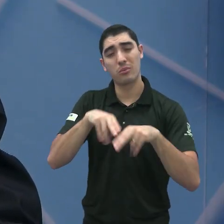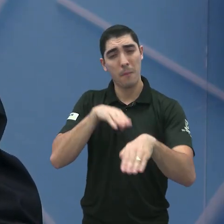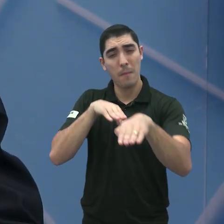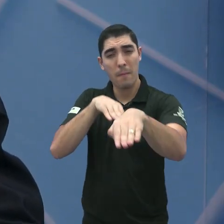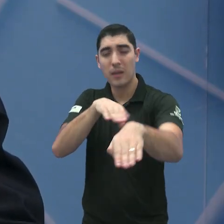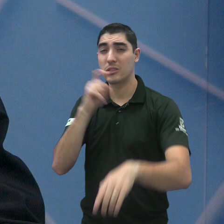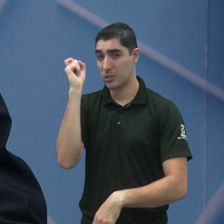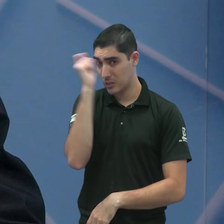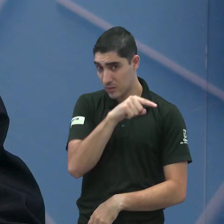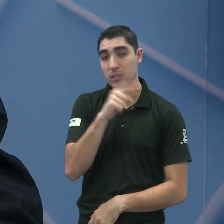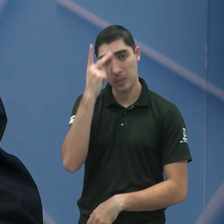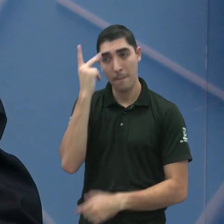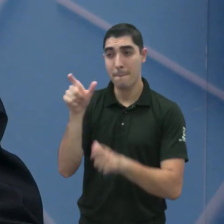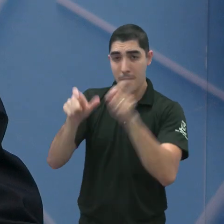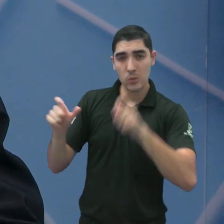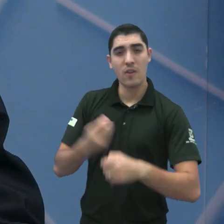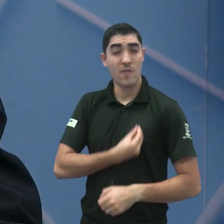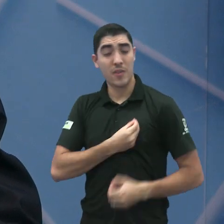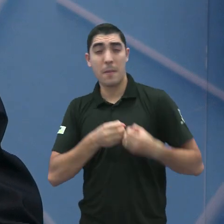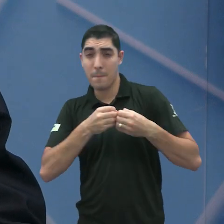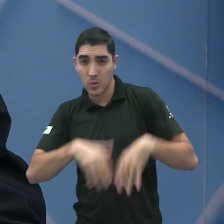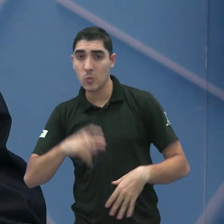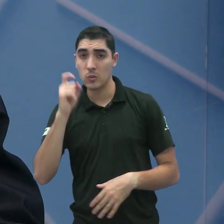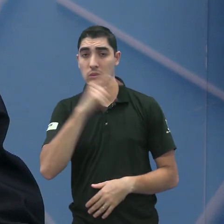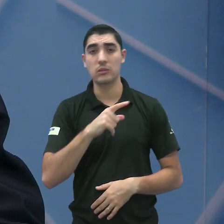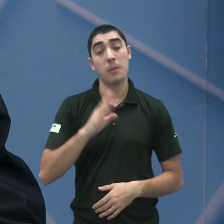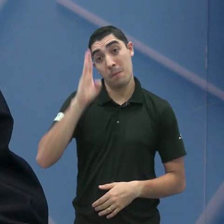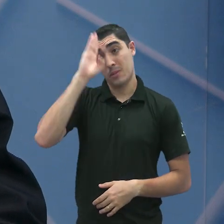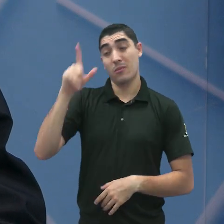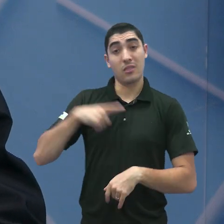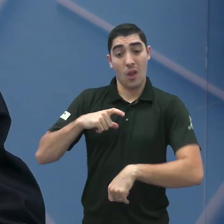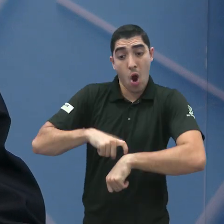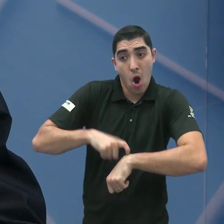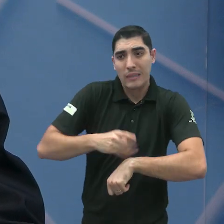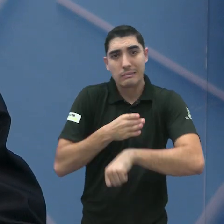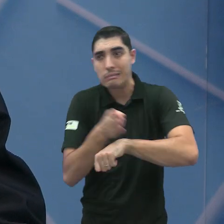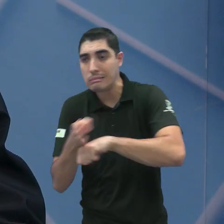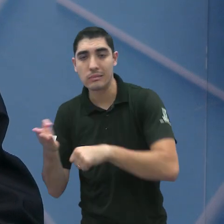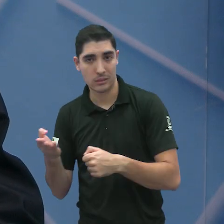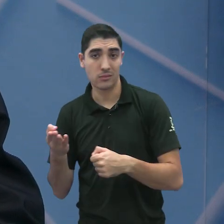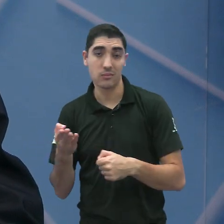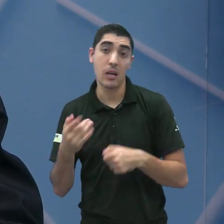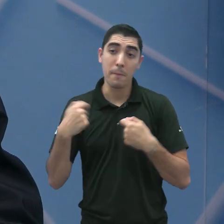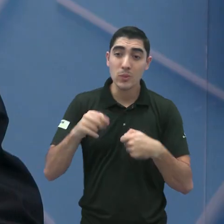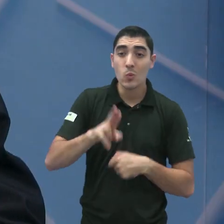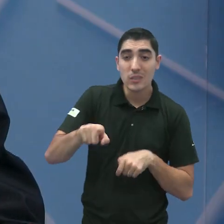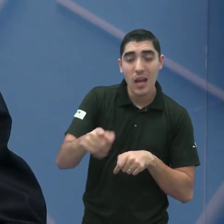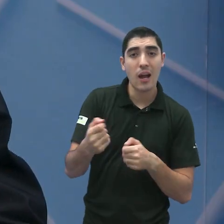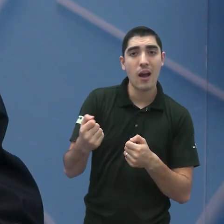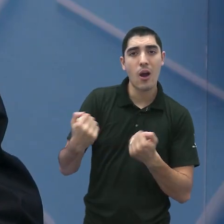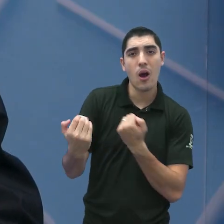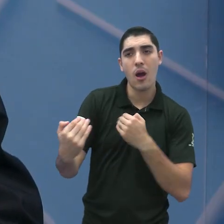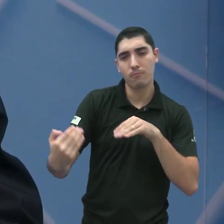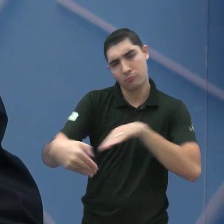do cidadão para quem, né, tem o cotidiano agitado, principalmente, ou simplesmente depende aí das vias para trafegar e